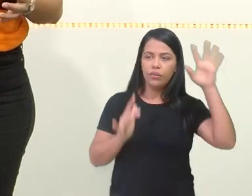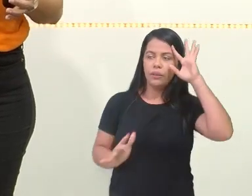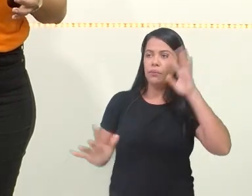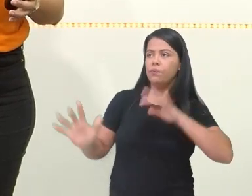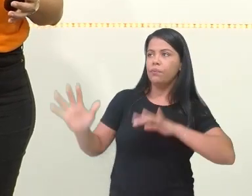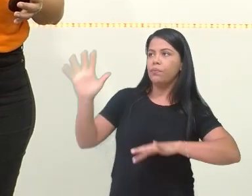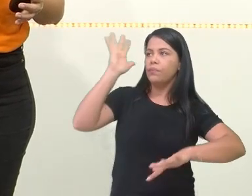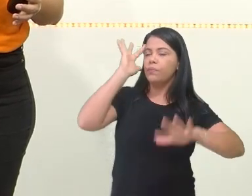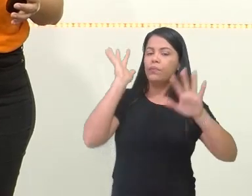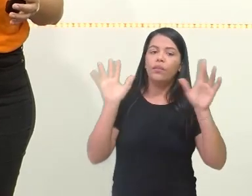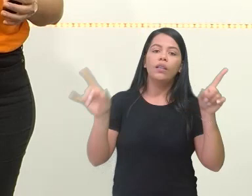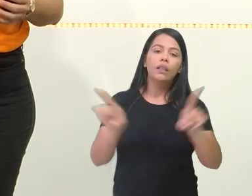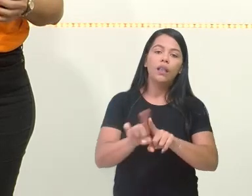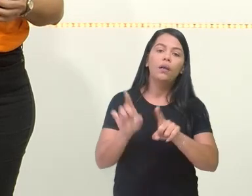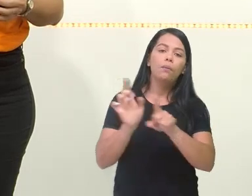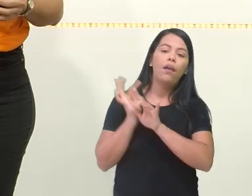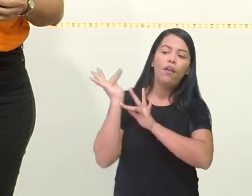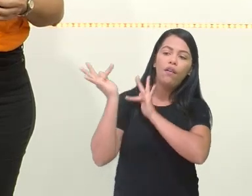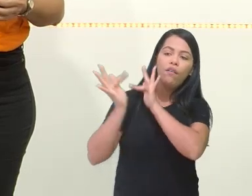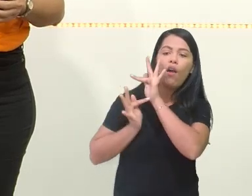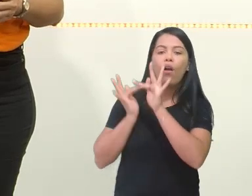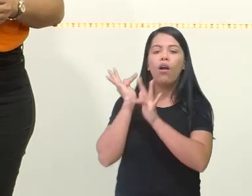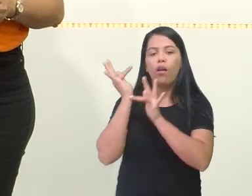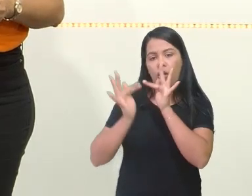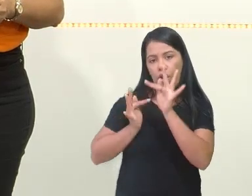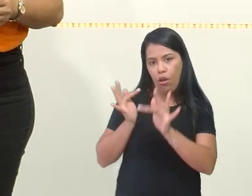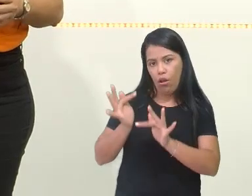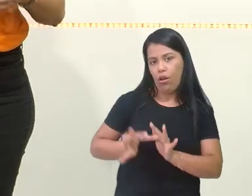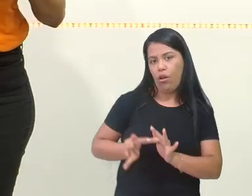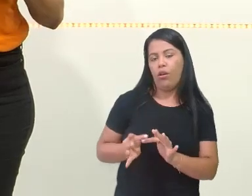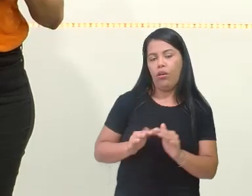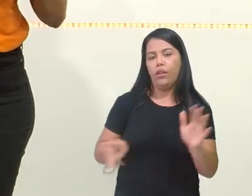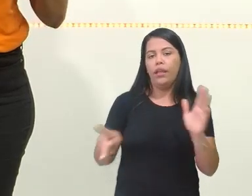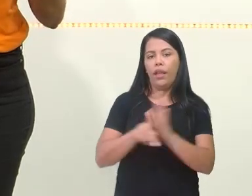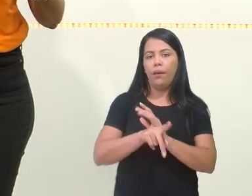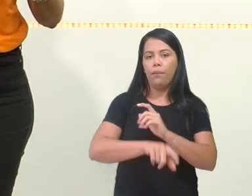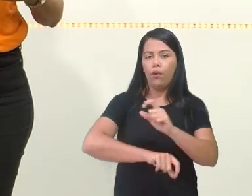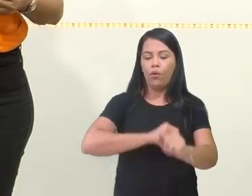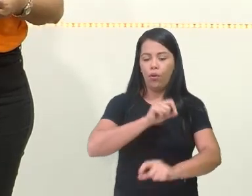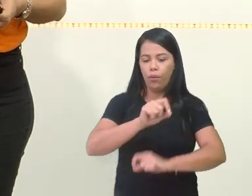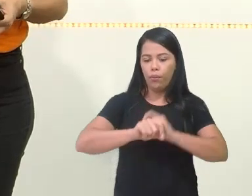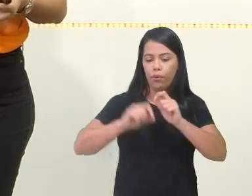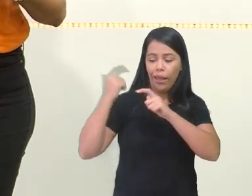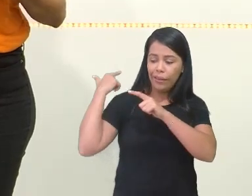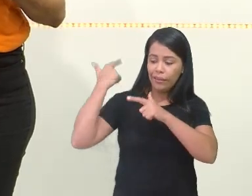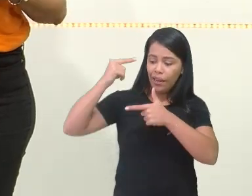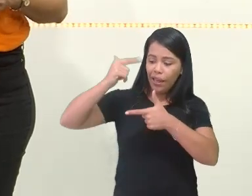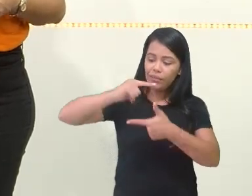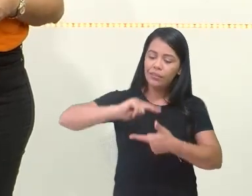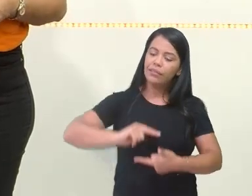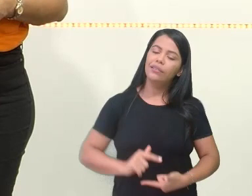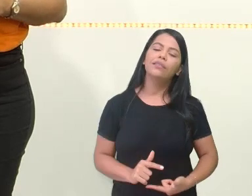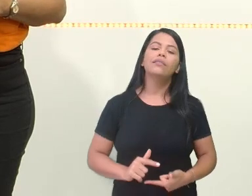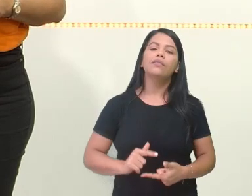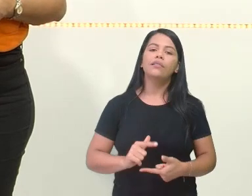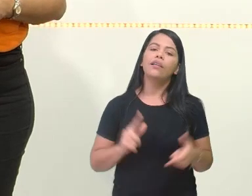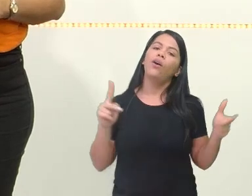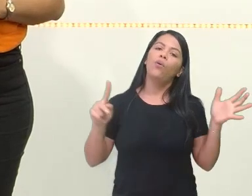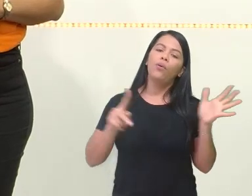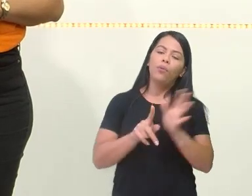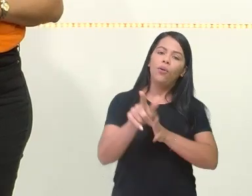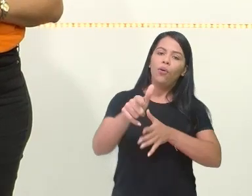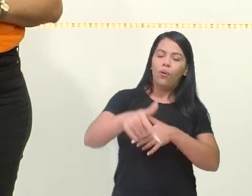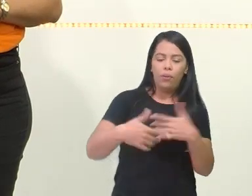que é o folclore? Que nós sabemos aí. É a tradição de um povo, a tradição daquele lugar. São as histórias, não é? Trazidas